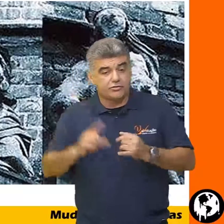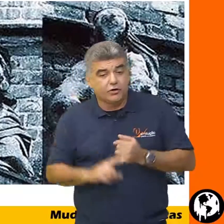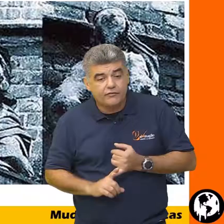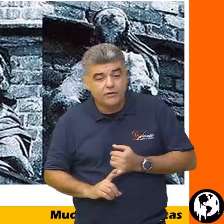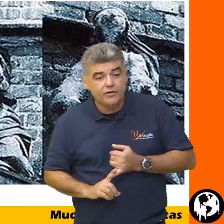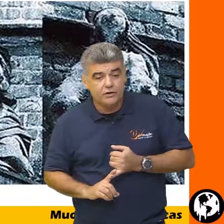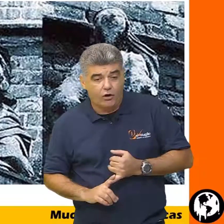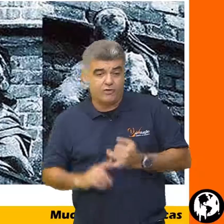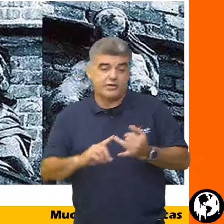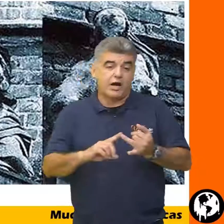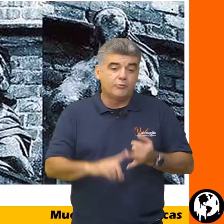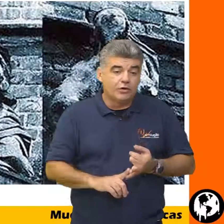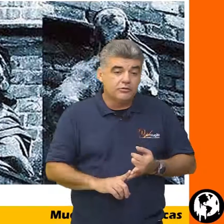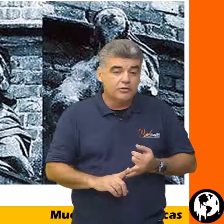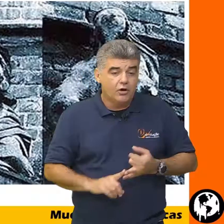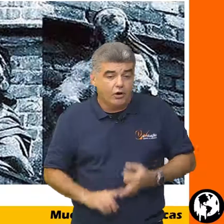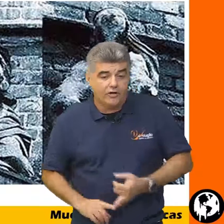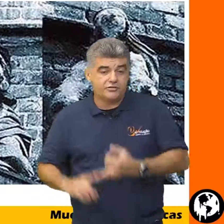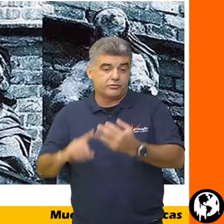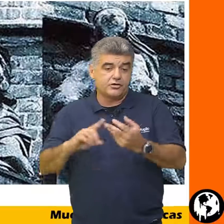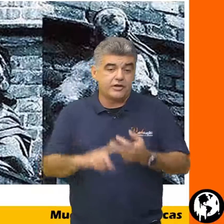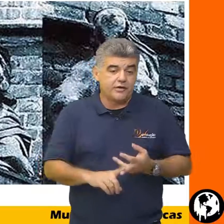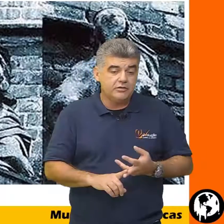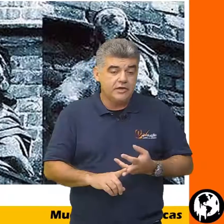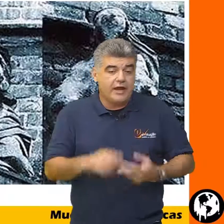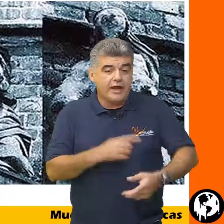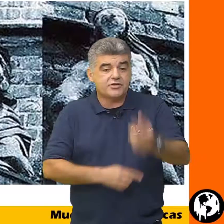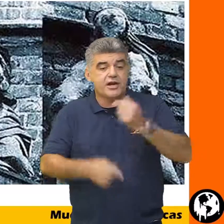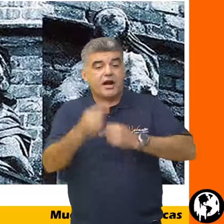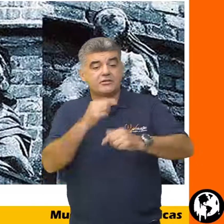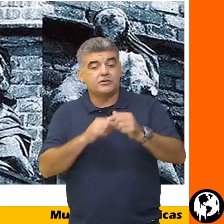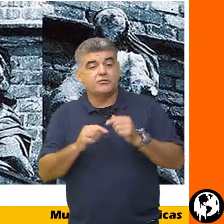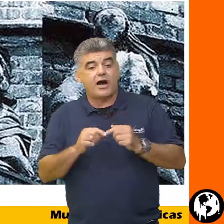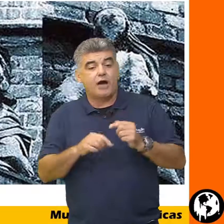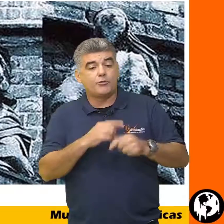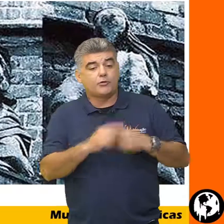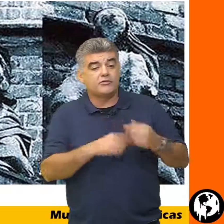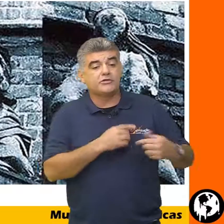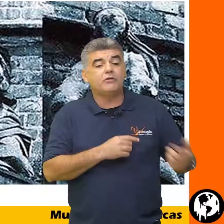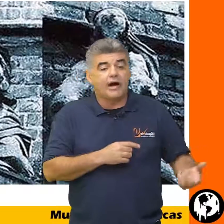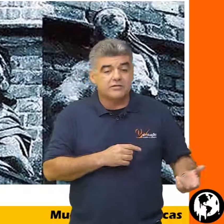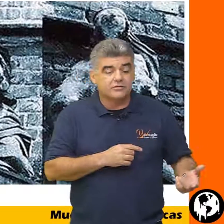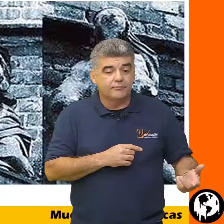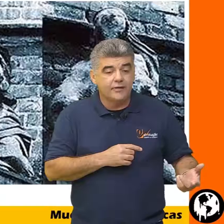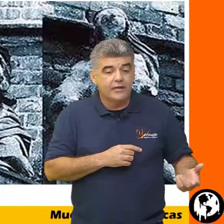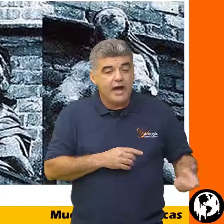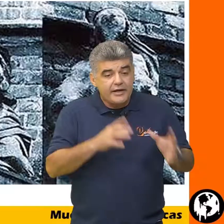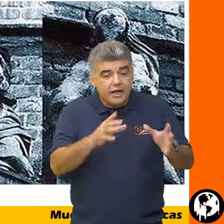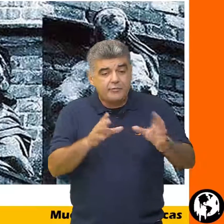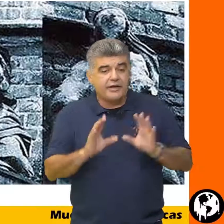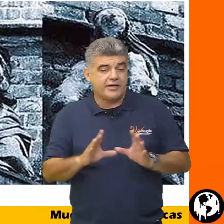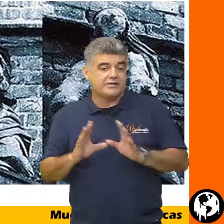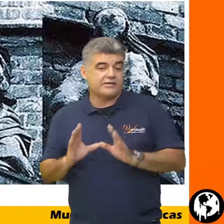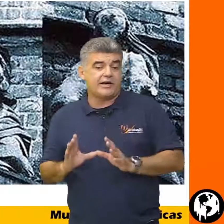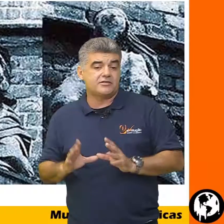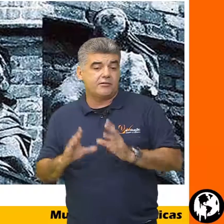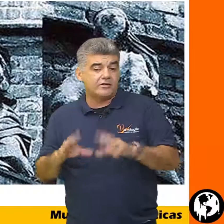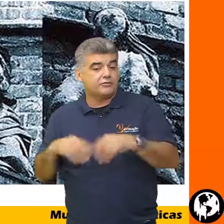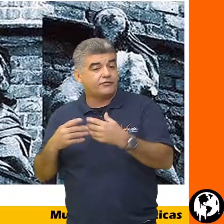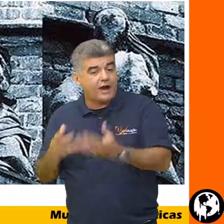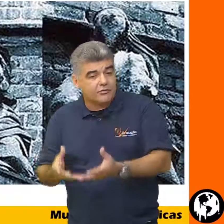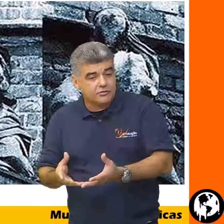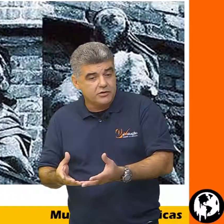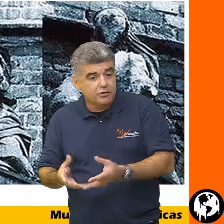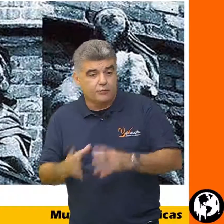Óxido de enxofre, óxido de carbono, óxido de nitrogênio, eles reagem com a água produzindo ácido. Ainda bem que esses ácidos são